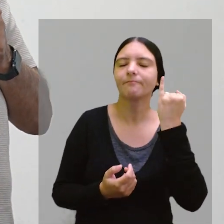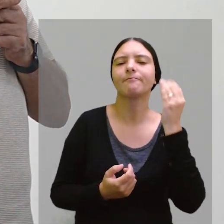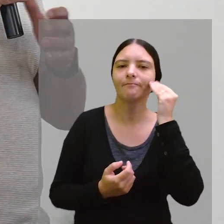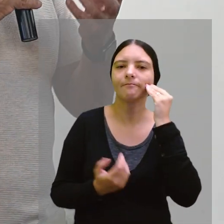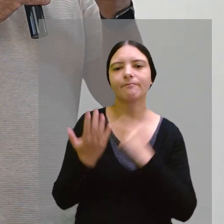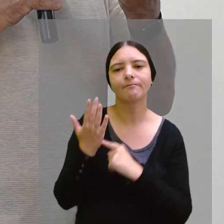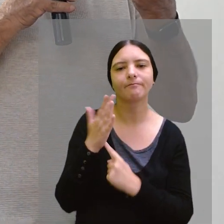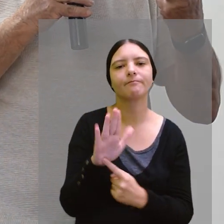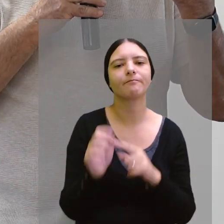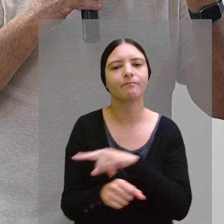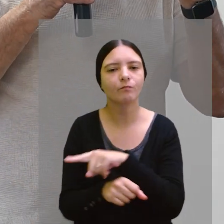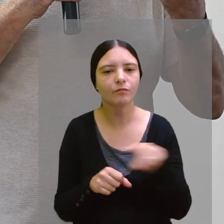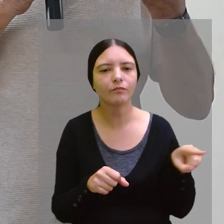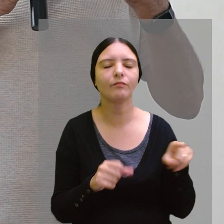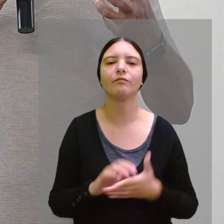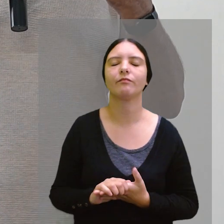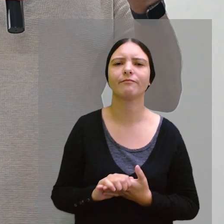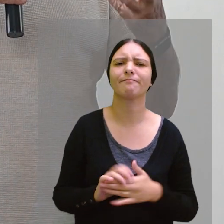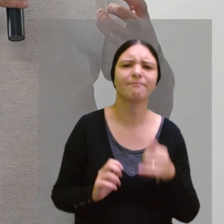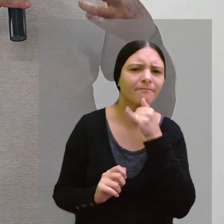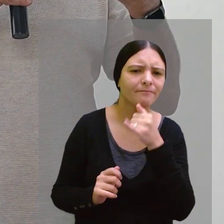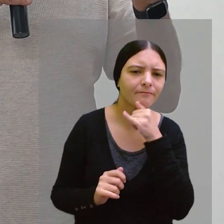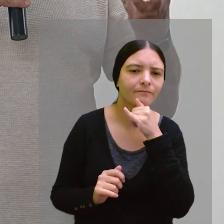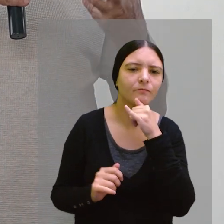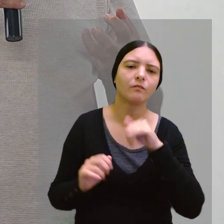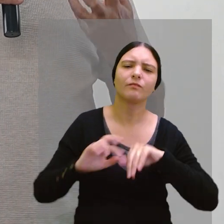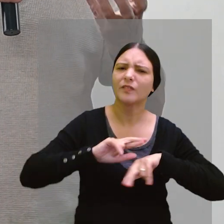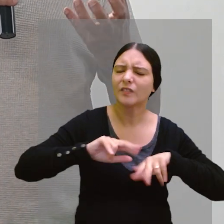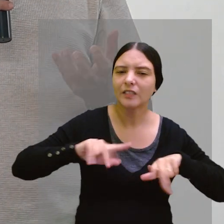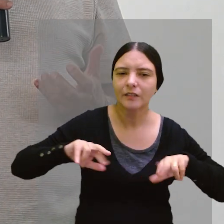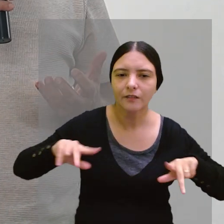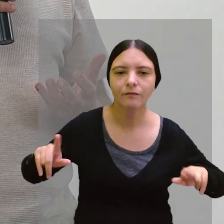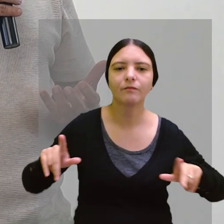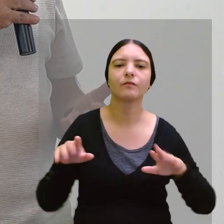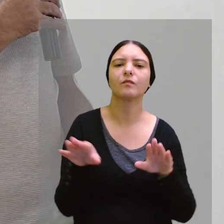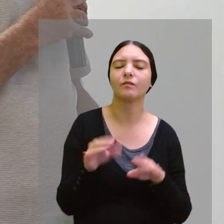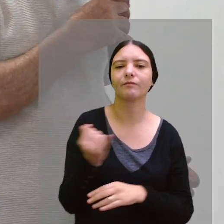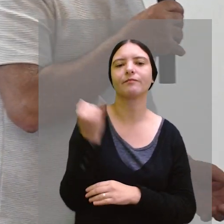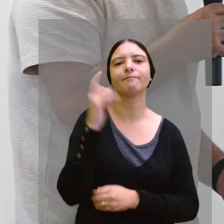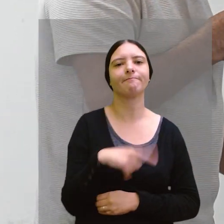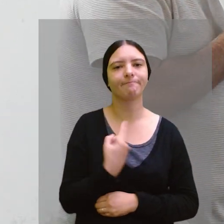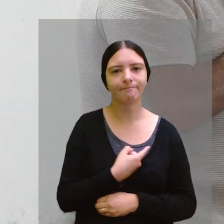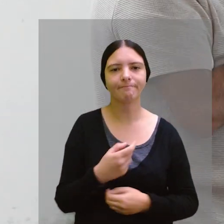mostrar para vocês quantos exemplos existem, por que a leitura é importante para a gente?